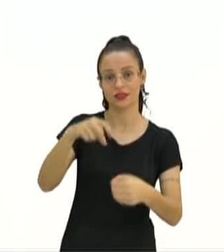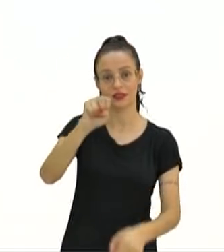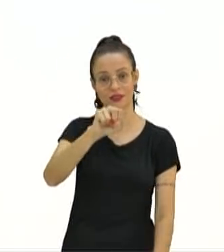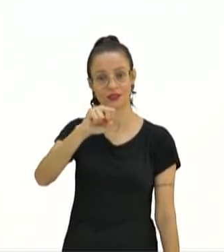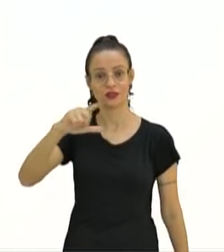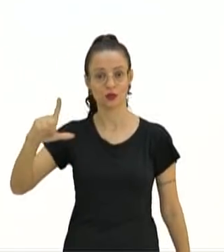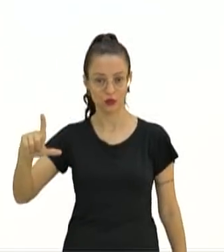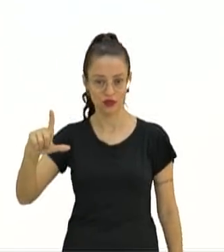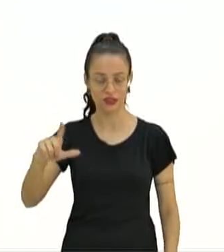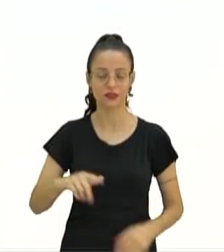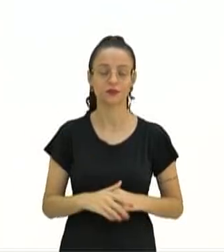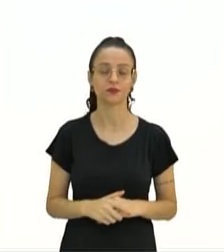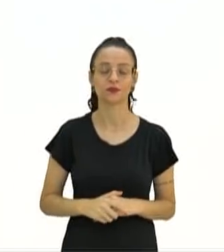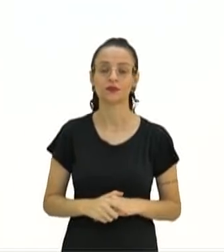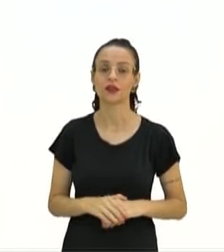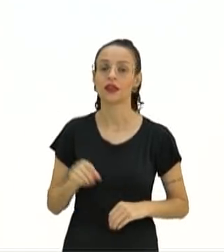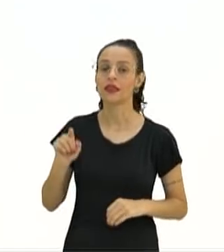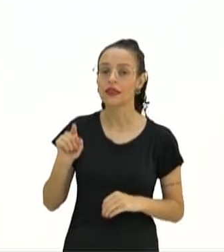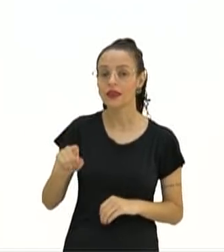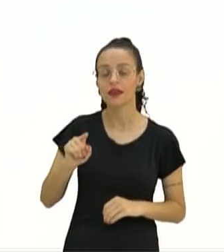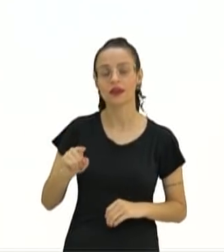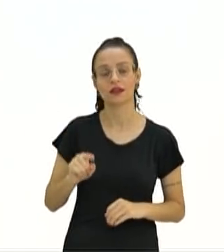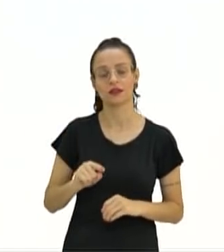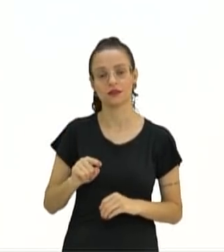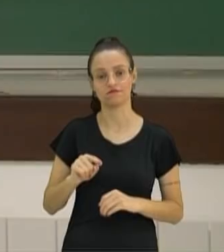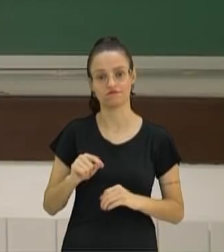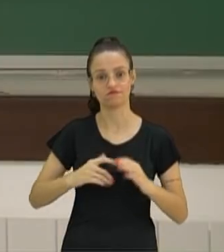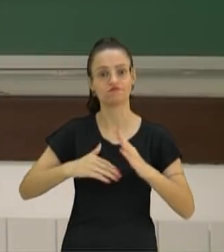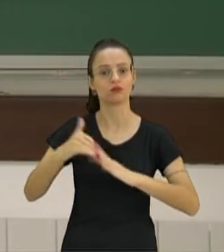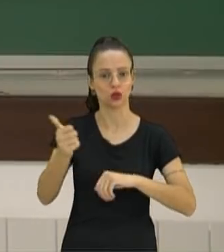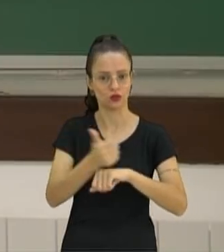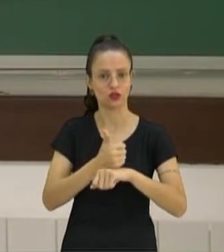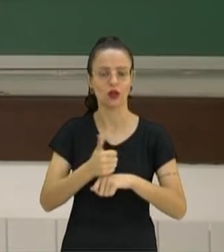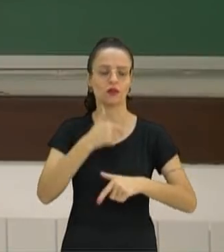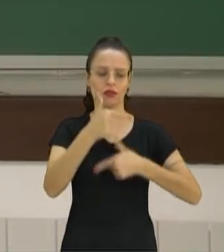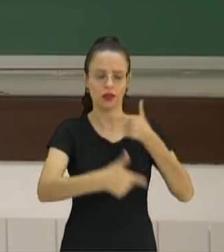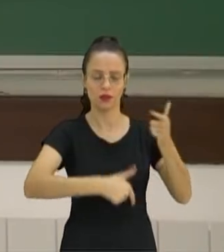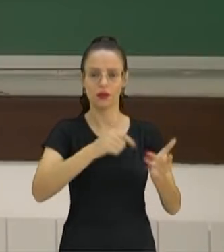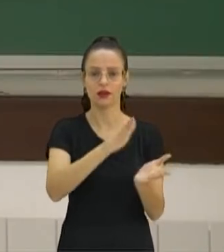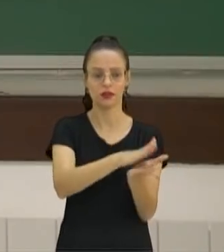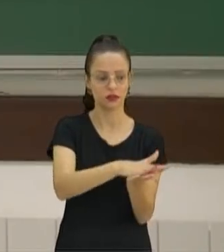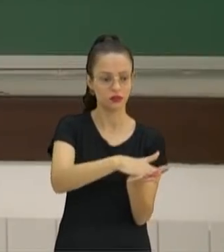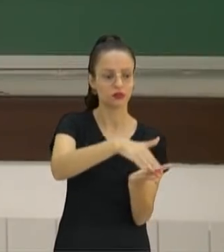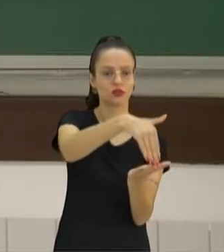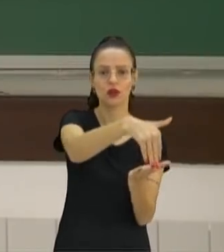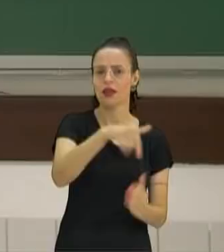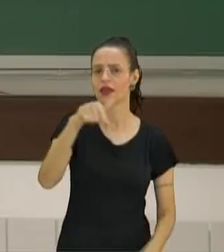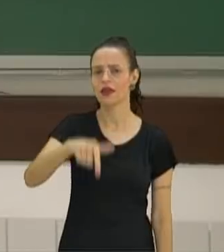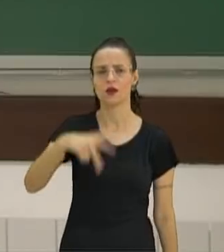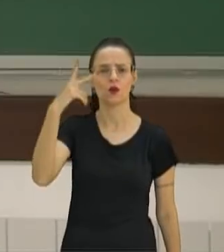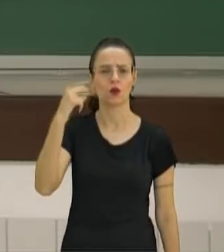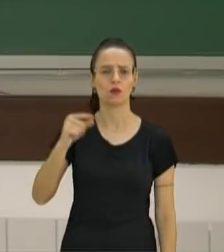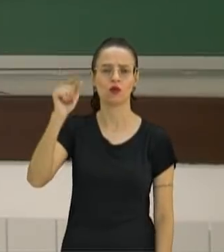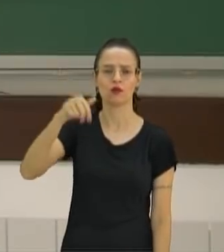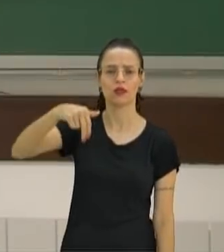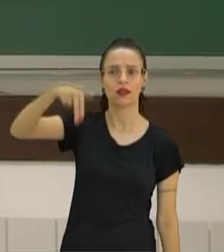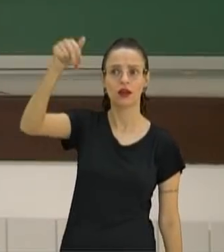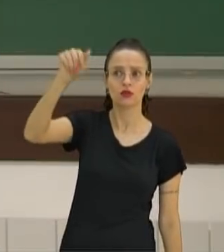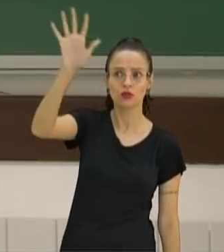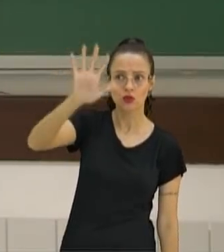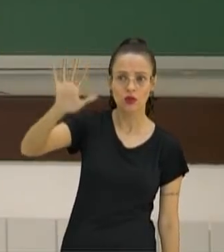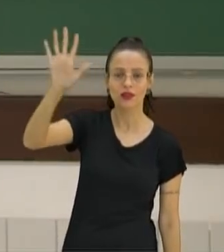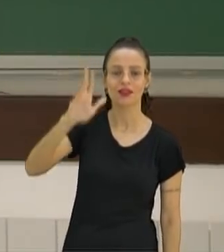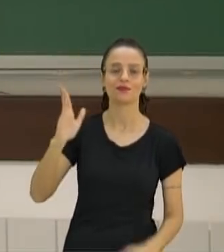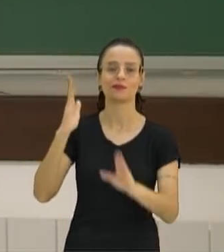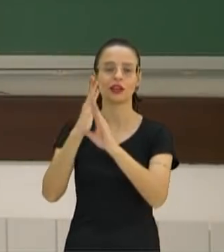Mearim. Então, ele é um artista que trabalha com xilogravura, é muito comum a xilogravura no Nordeste, até com os cordéis e